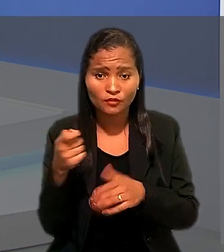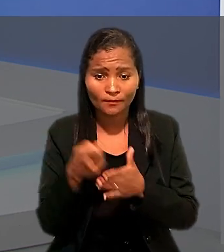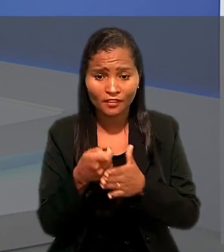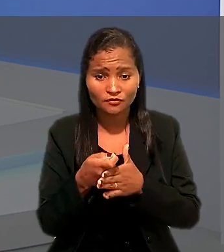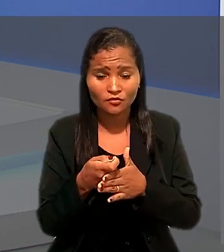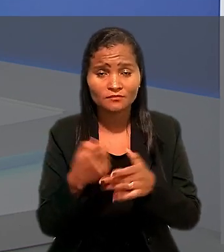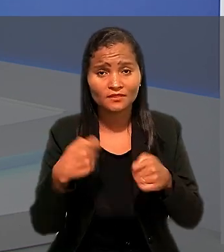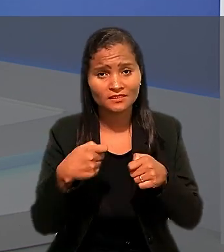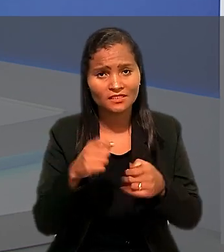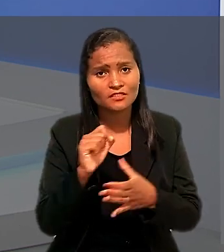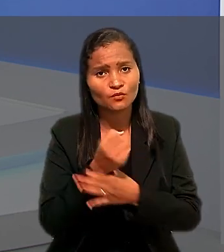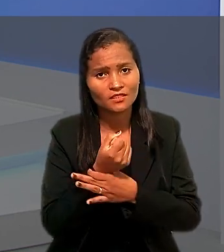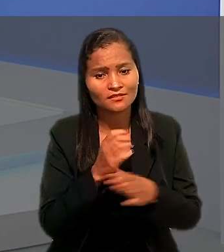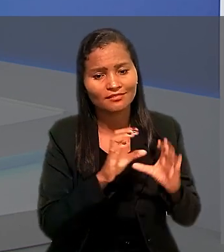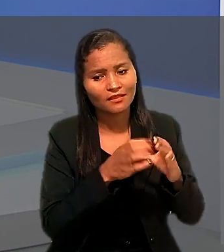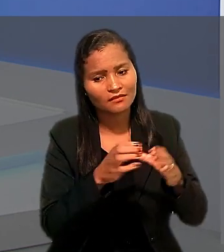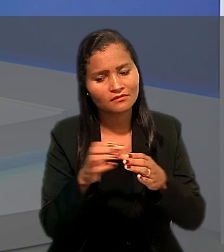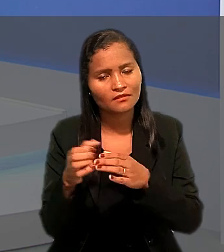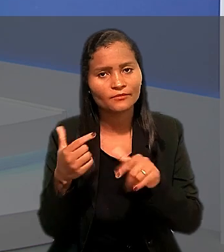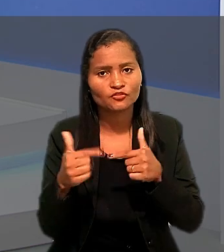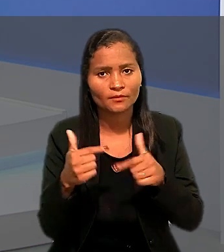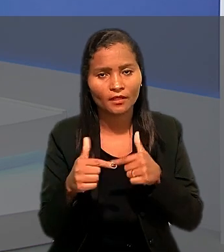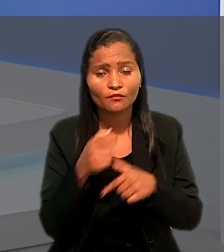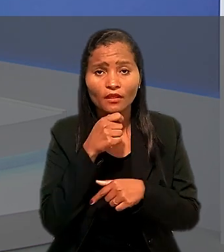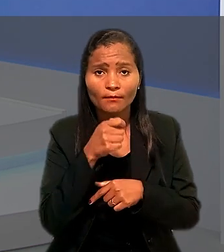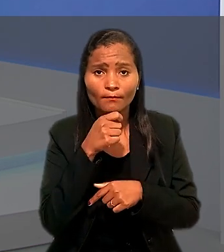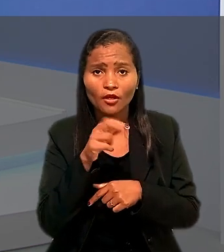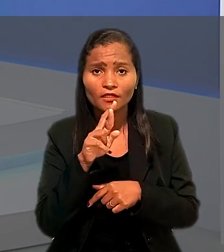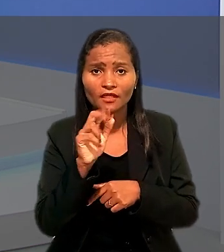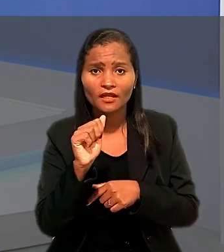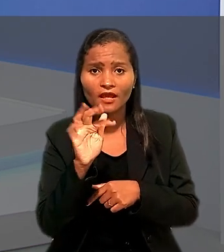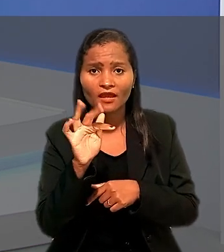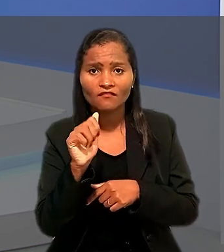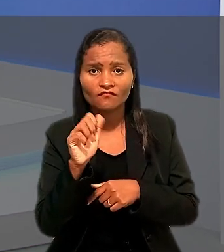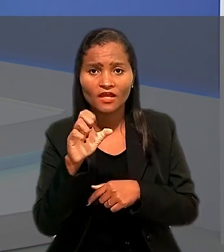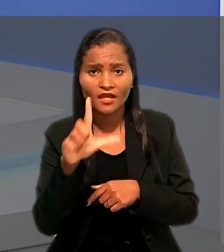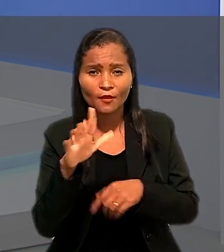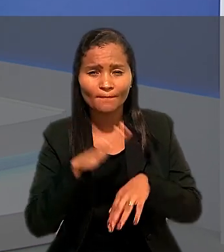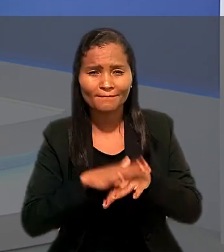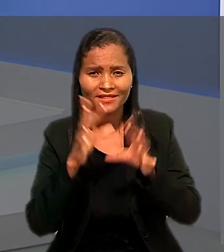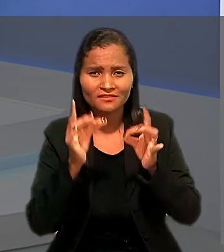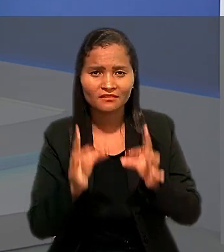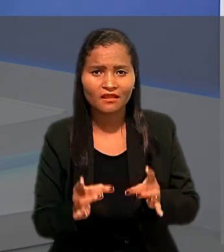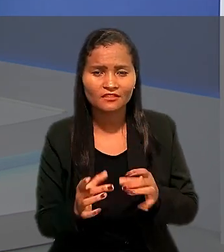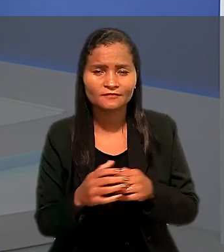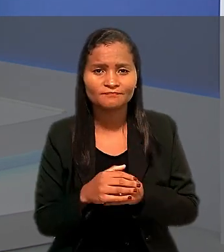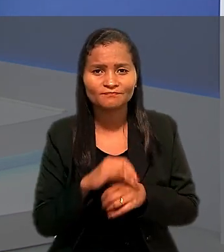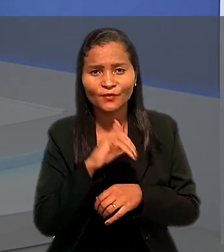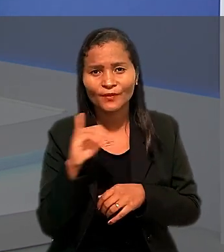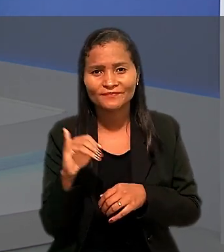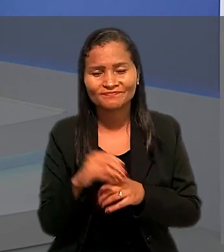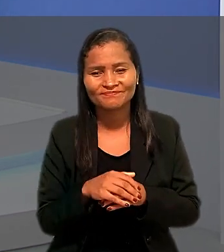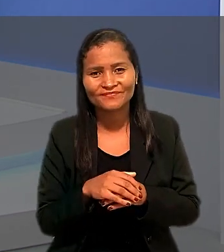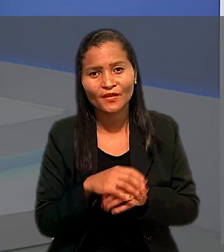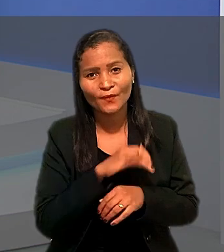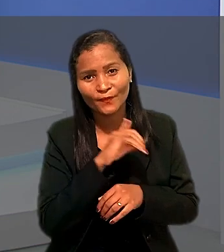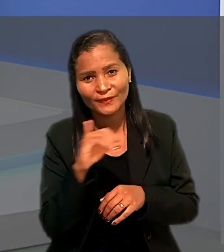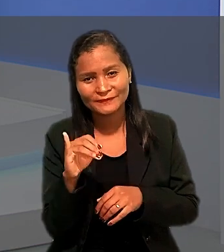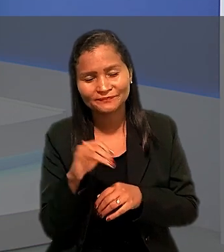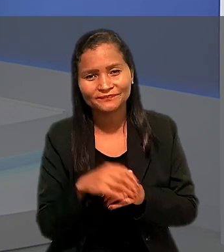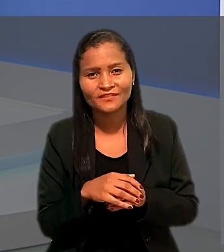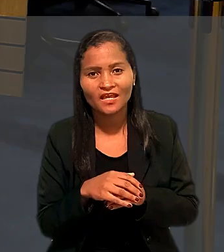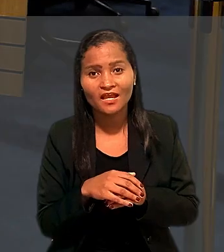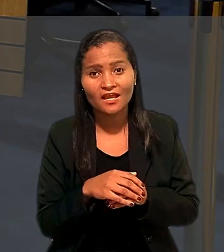relativas à segurança das equipes. O repórter Rafael Oliveira tem mais detalhes desse caso para a gente. Oi, Rafael. Oi, Anderson.